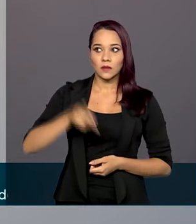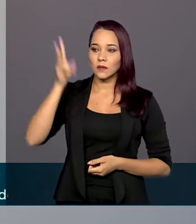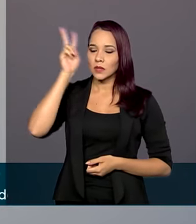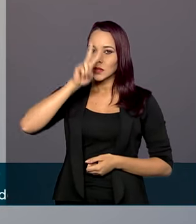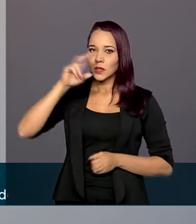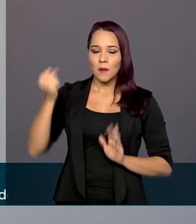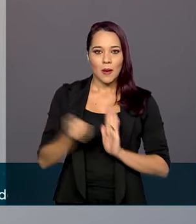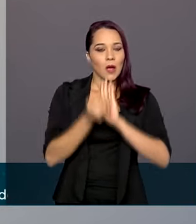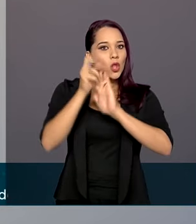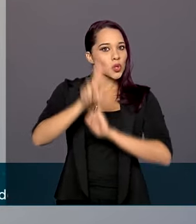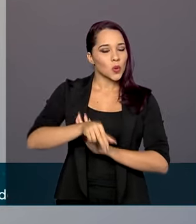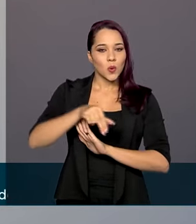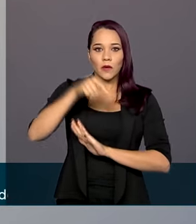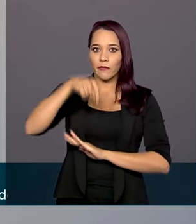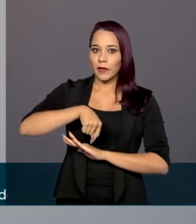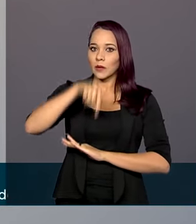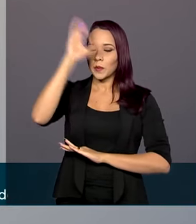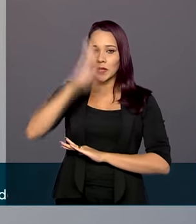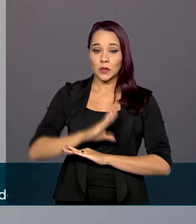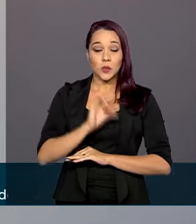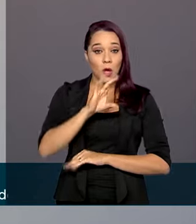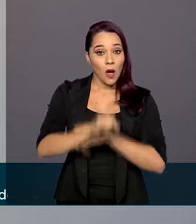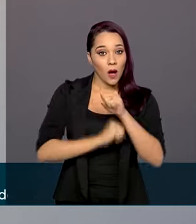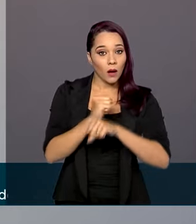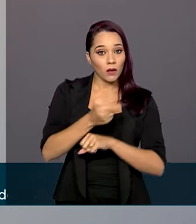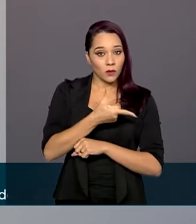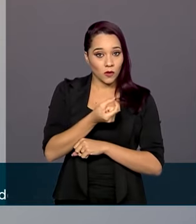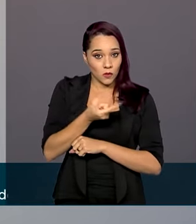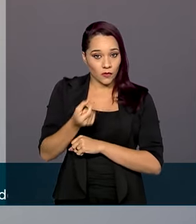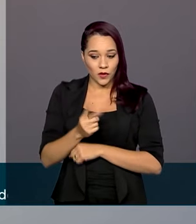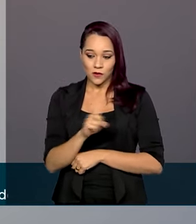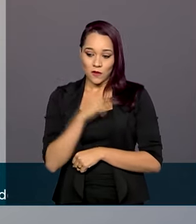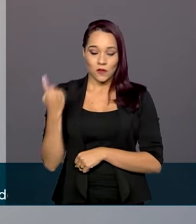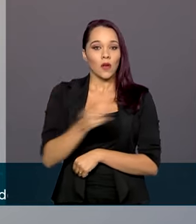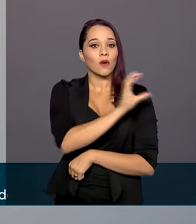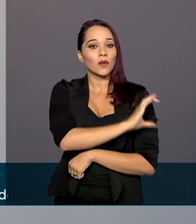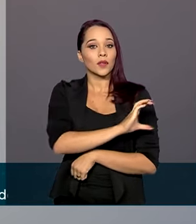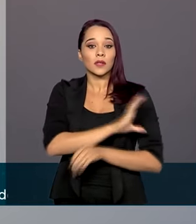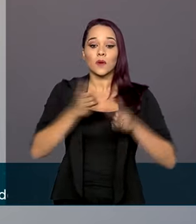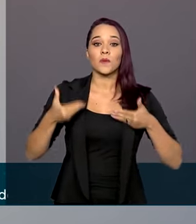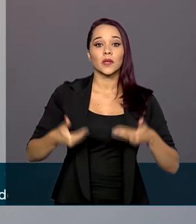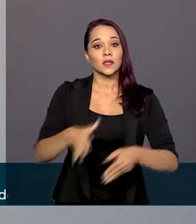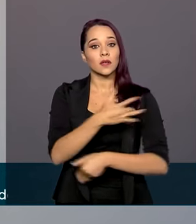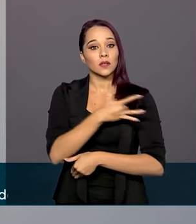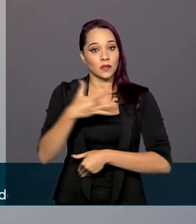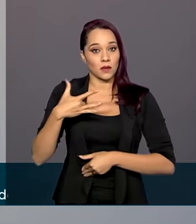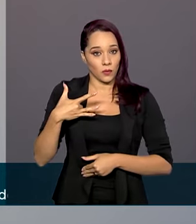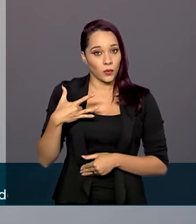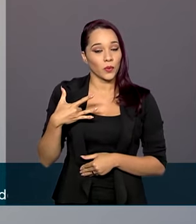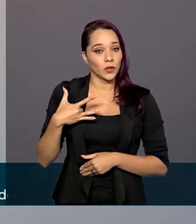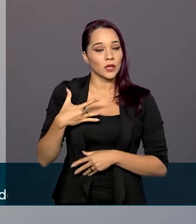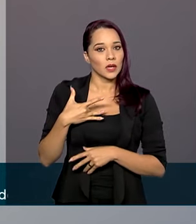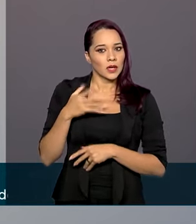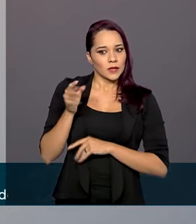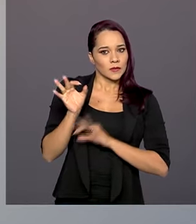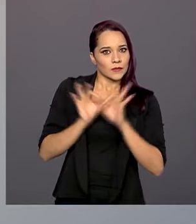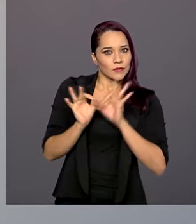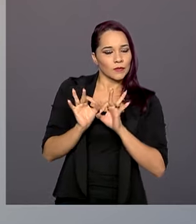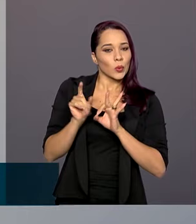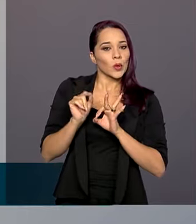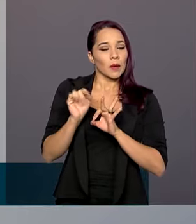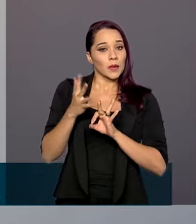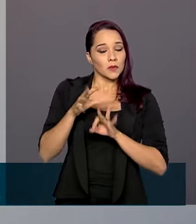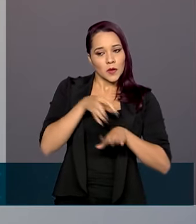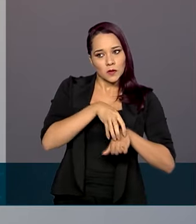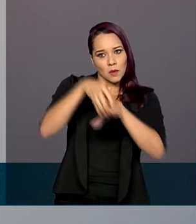foi feito no país. Só no ano de 2020, nós da coordenação do Ministério da Saúde, fizemos a mobilização de